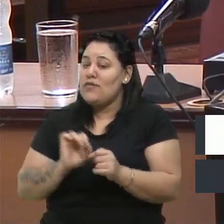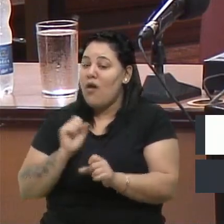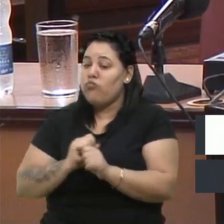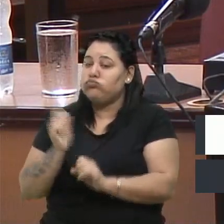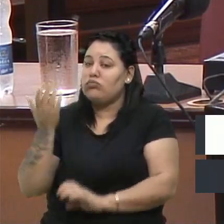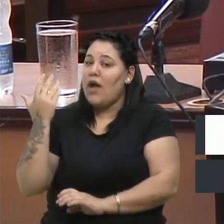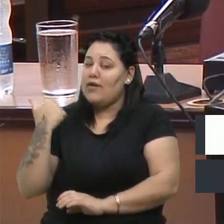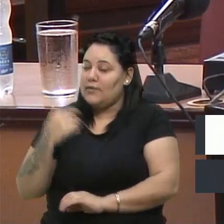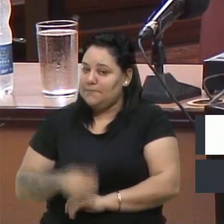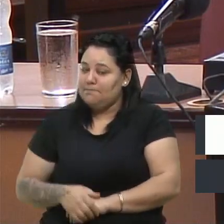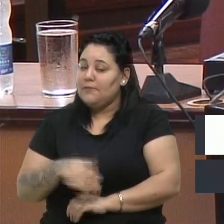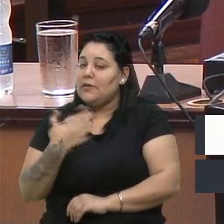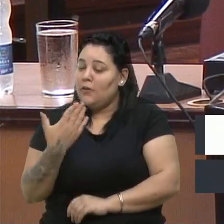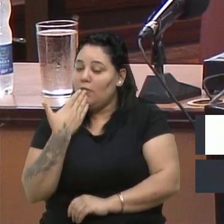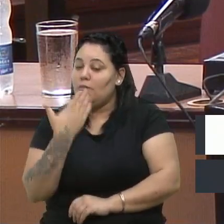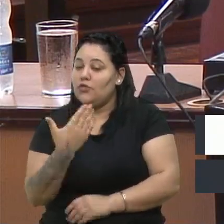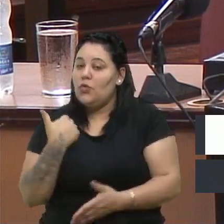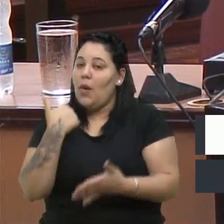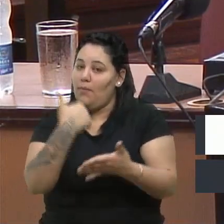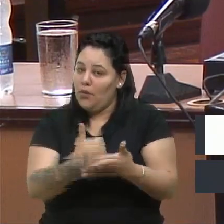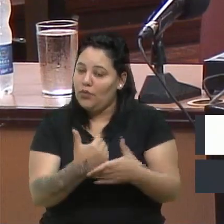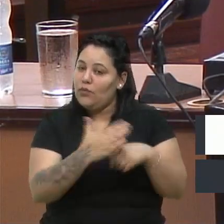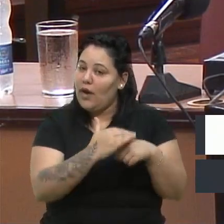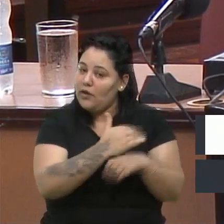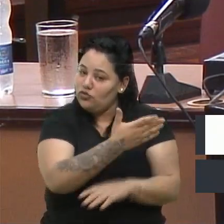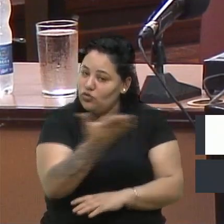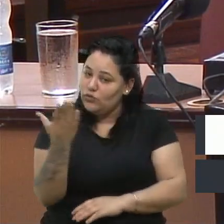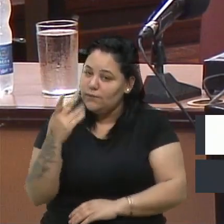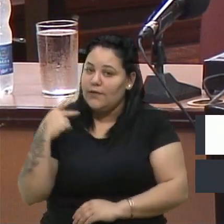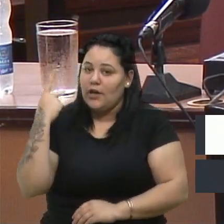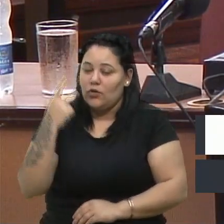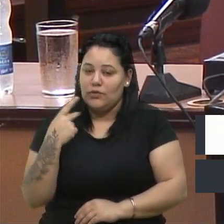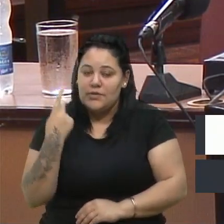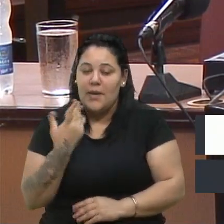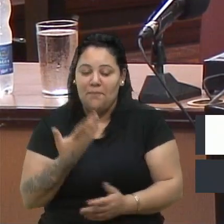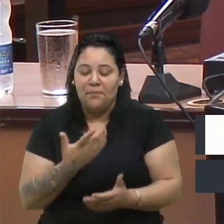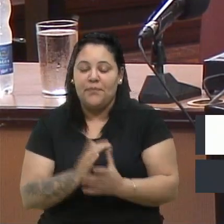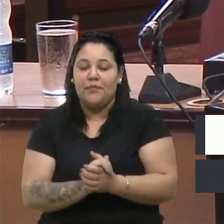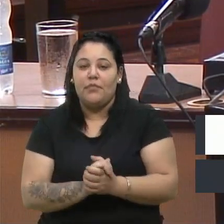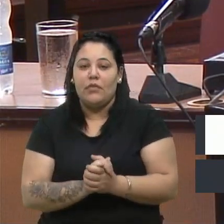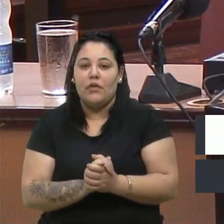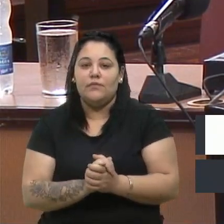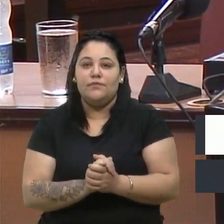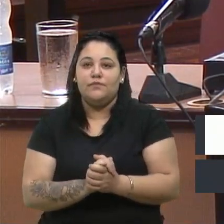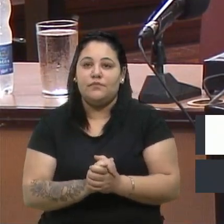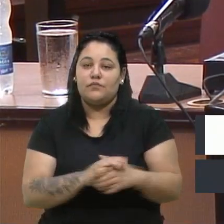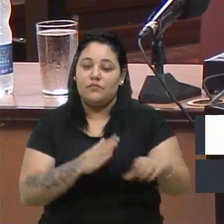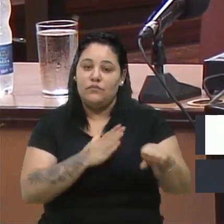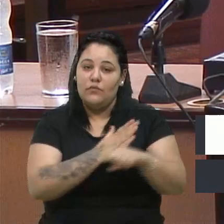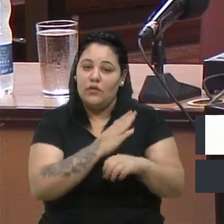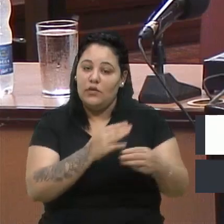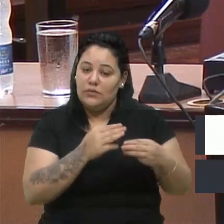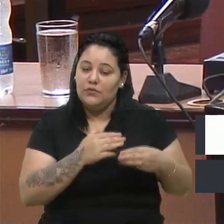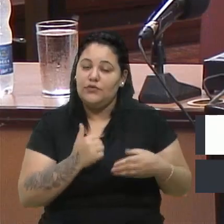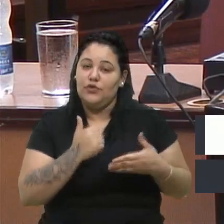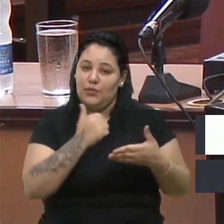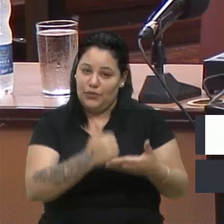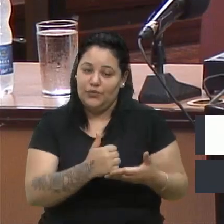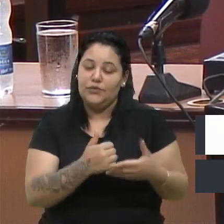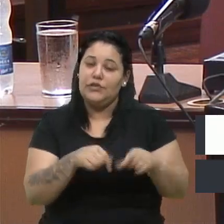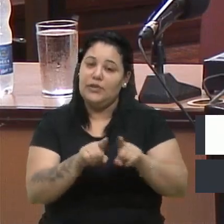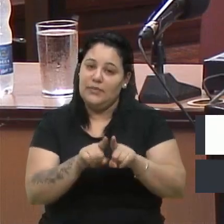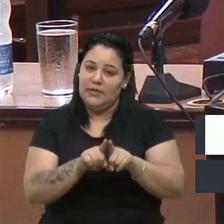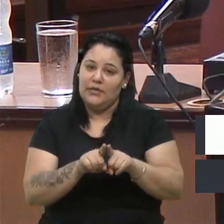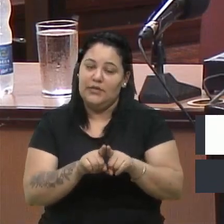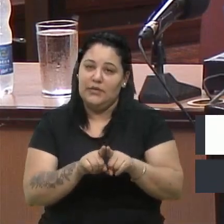então, eu peço o apoio encarecidamente dos nobres pares para que seja aprovada essa moção de apoio e que,